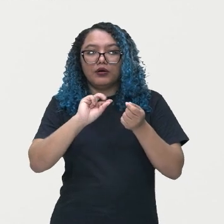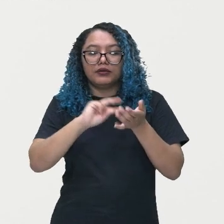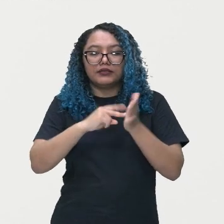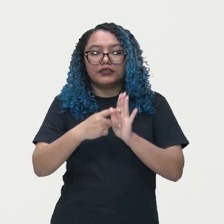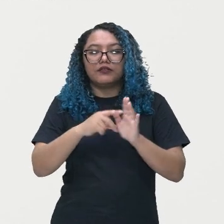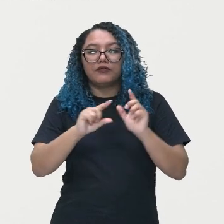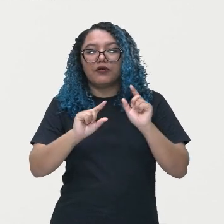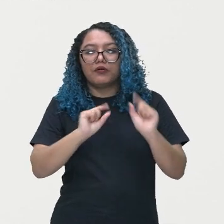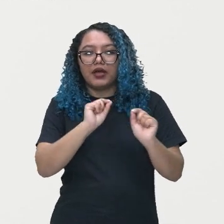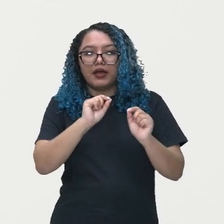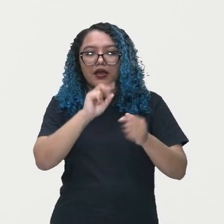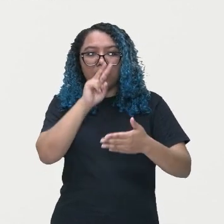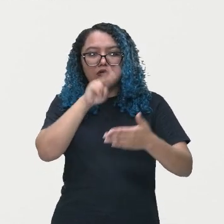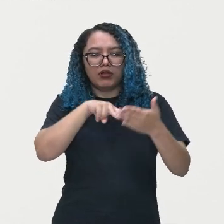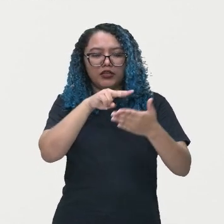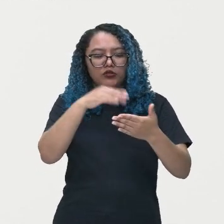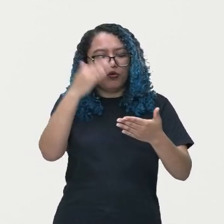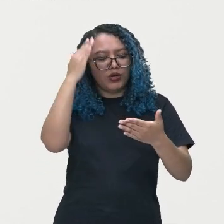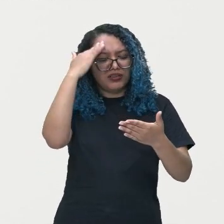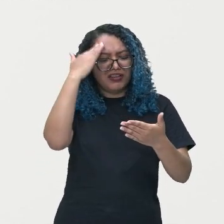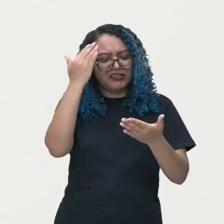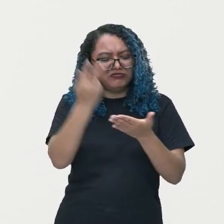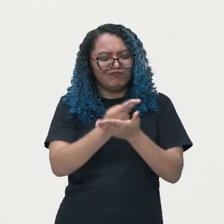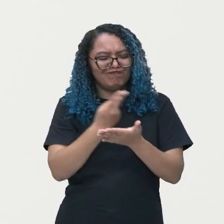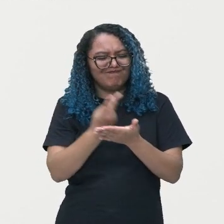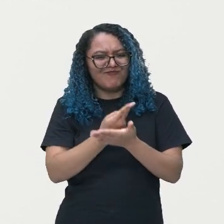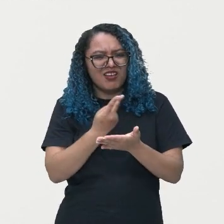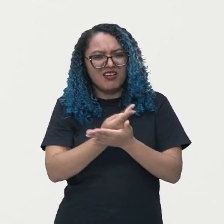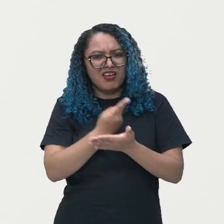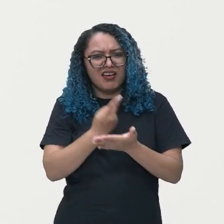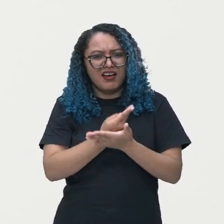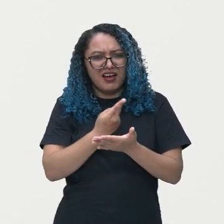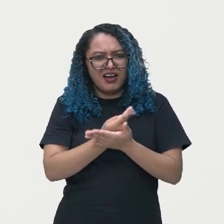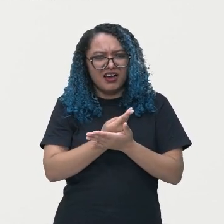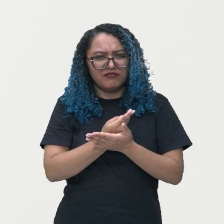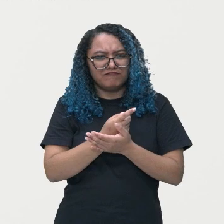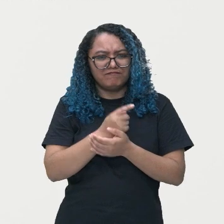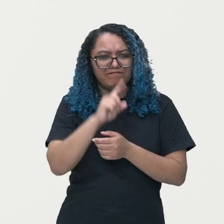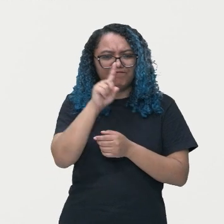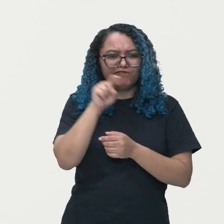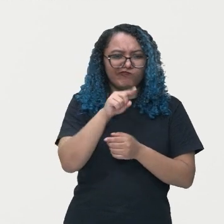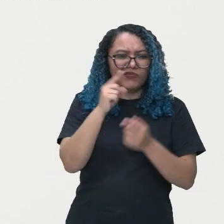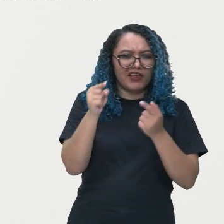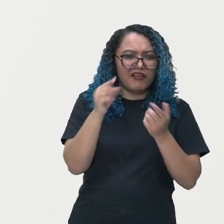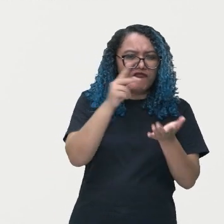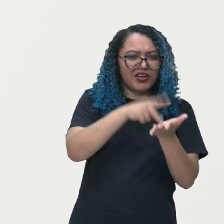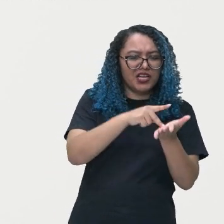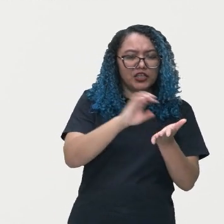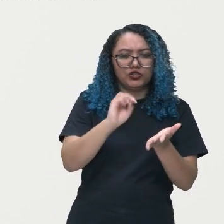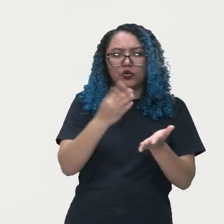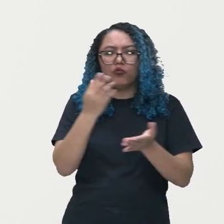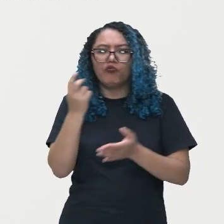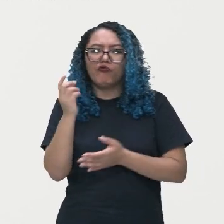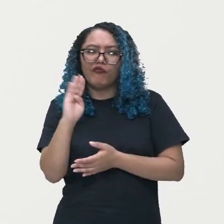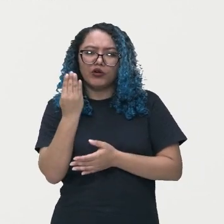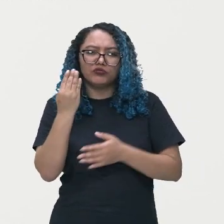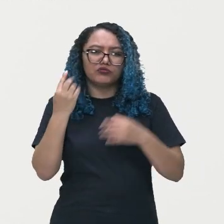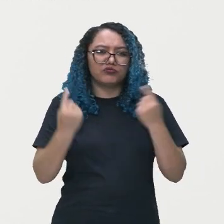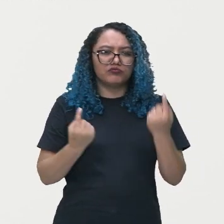interpretação errada da informação que está sendo veiculada. Será que essa informação é verdadeira ou falsa? Vejam aqui.